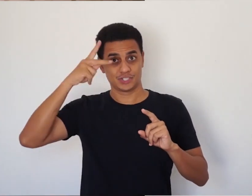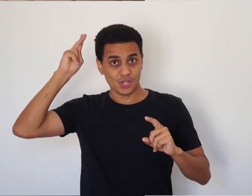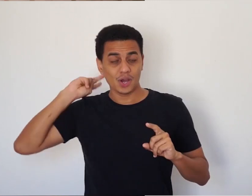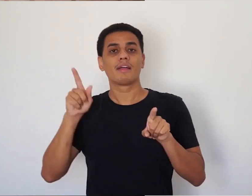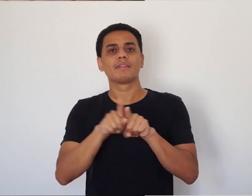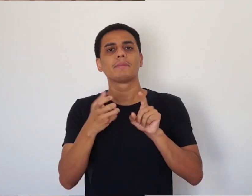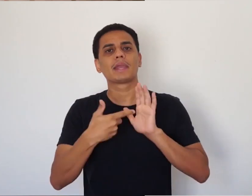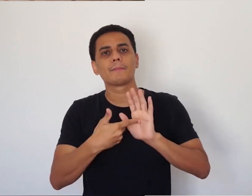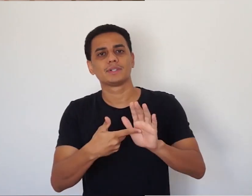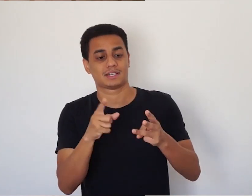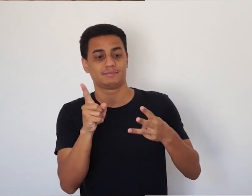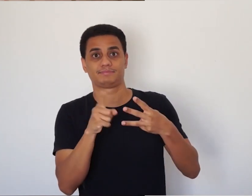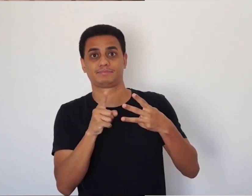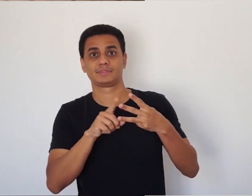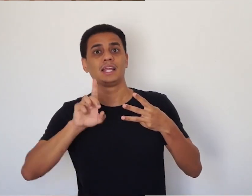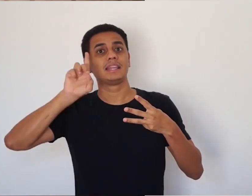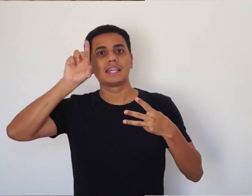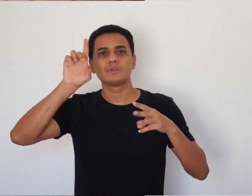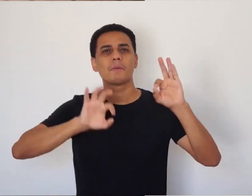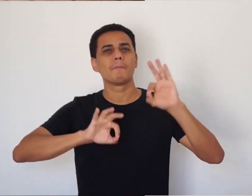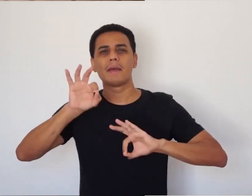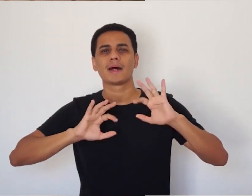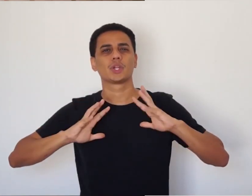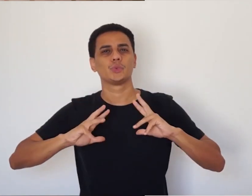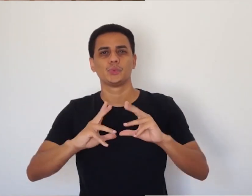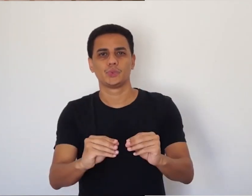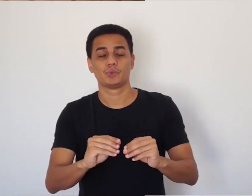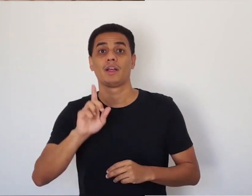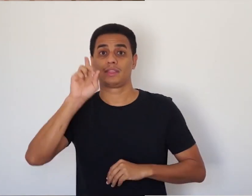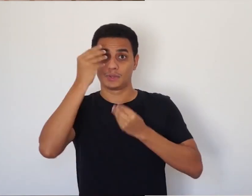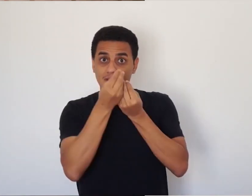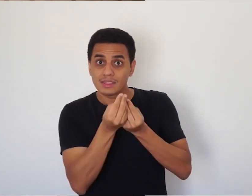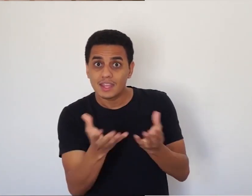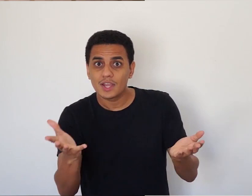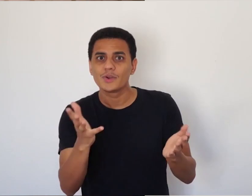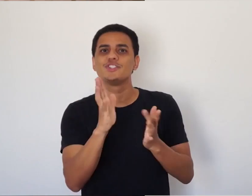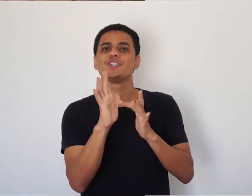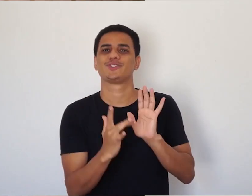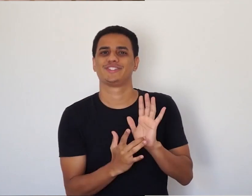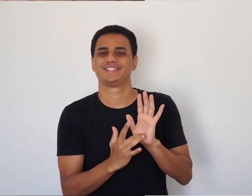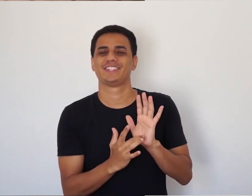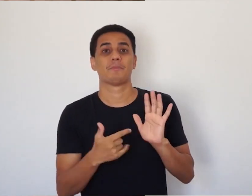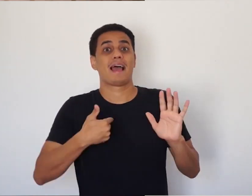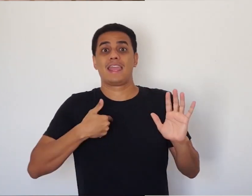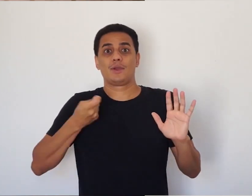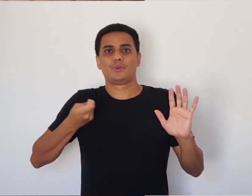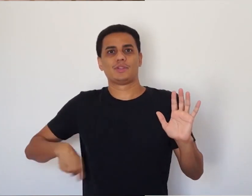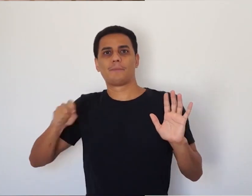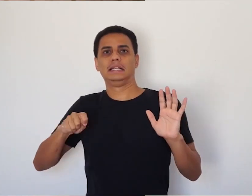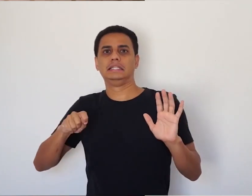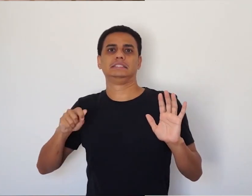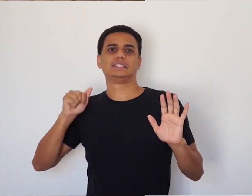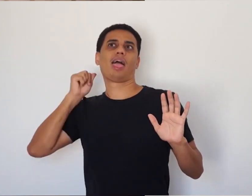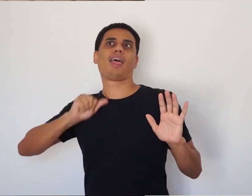fala de um Deus que providencia todas as coisas. Deus providenciou o Cordeiro, Jesus Cristo, para